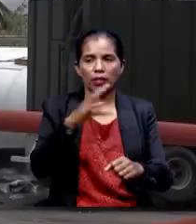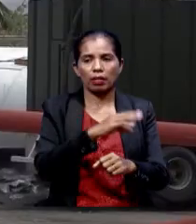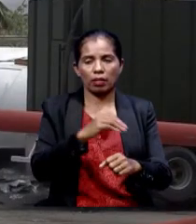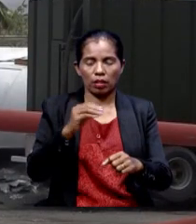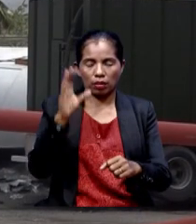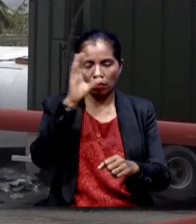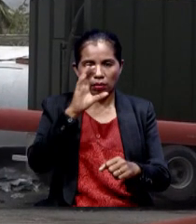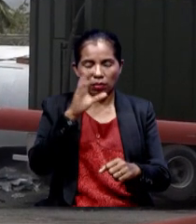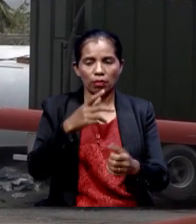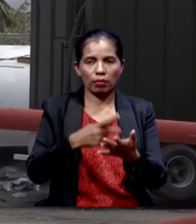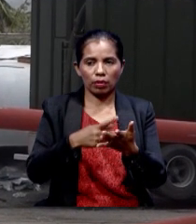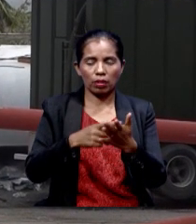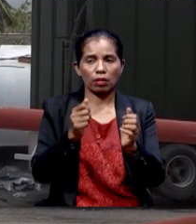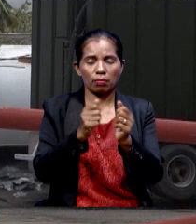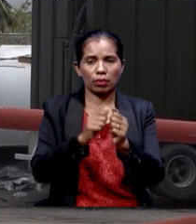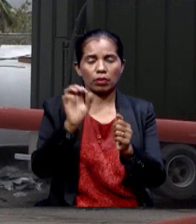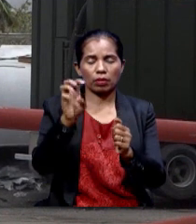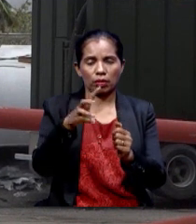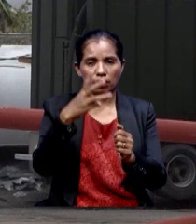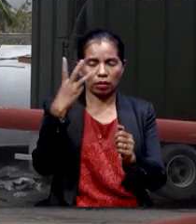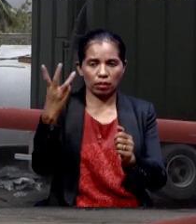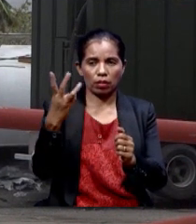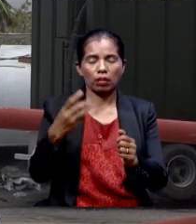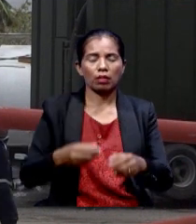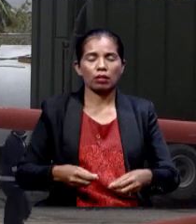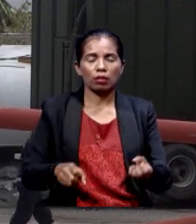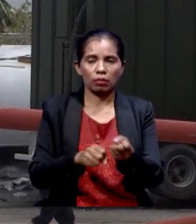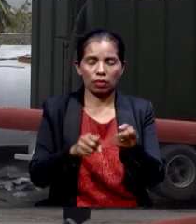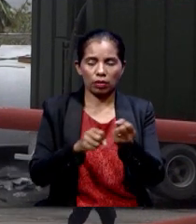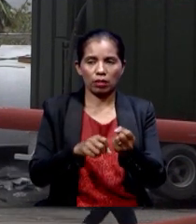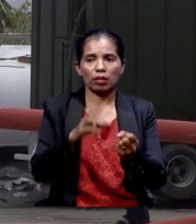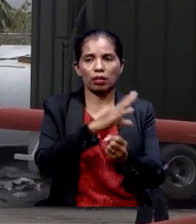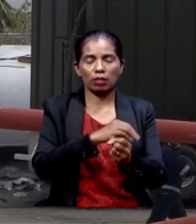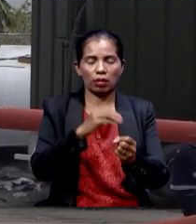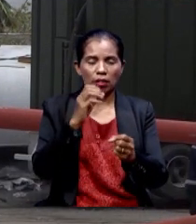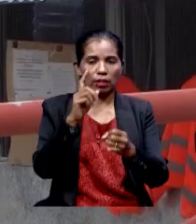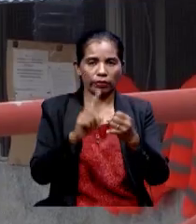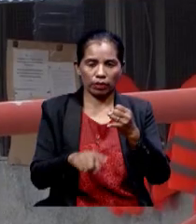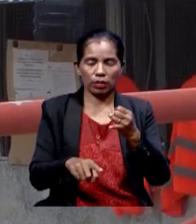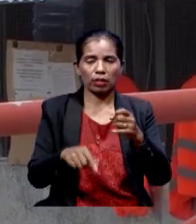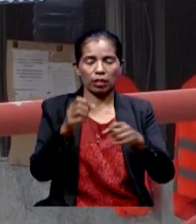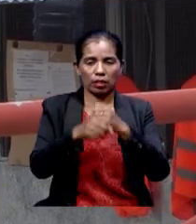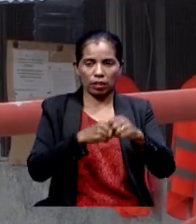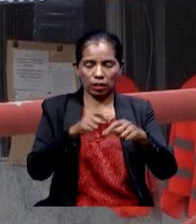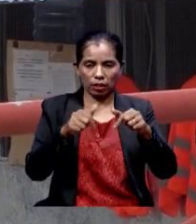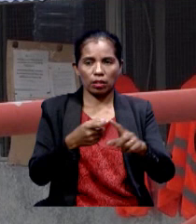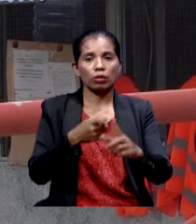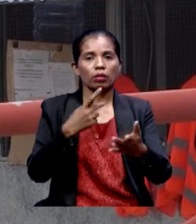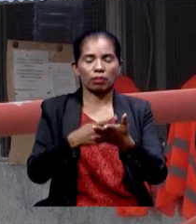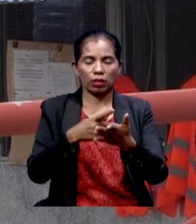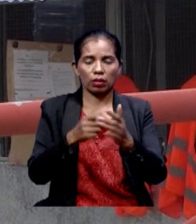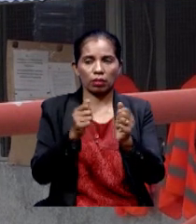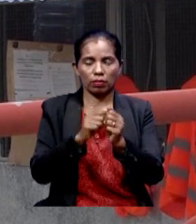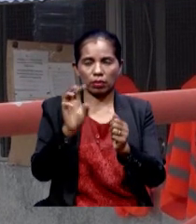o projeto sanulo restinem, ou de substituir by undang nebe se termina e fim tinangne. O seu projeto Sanuru Resin nem